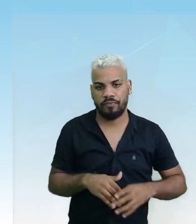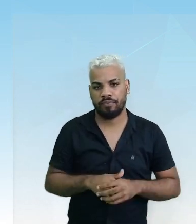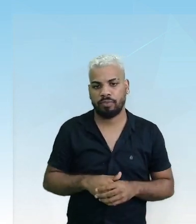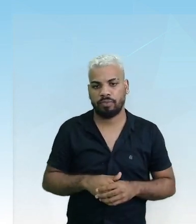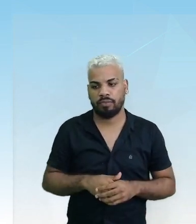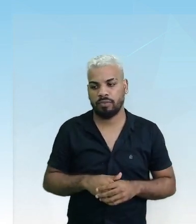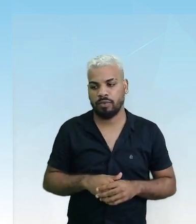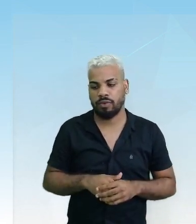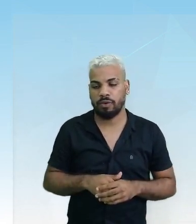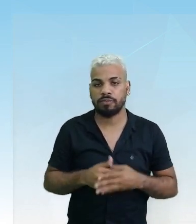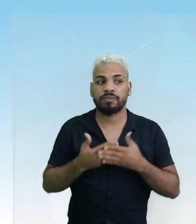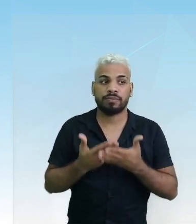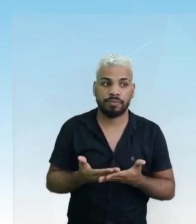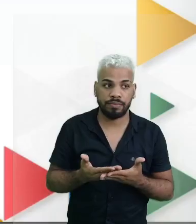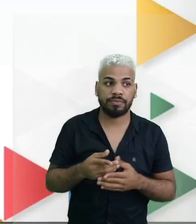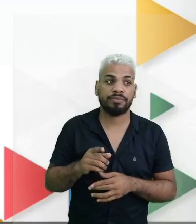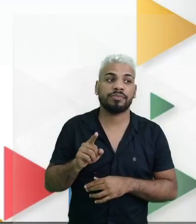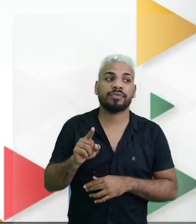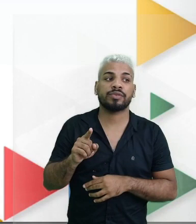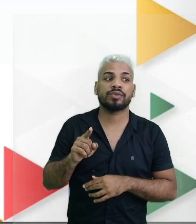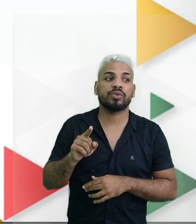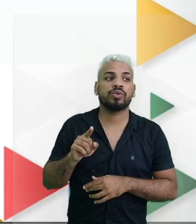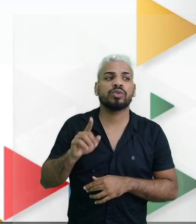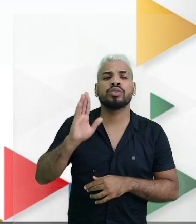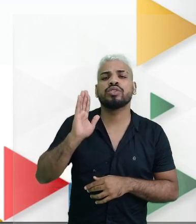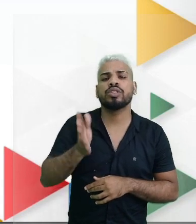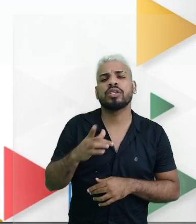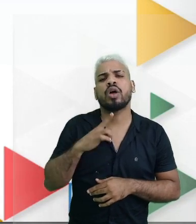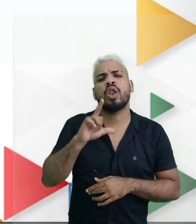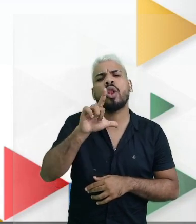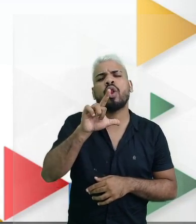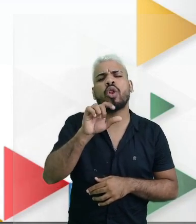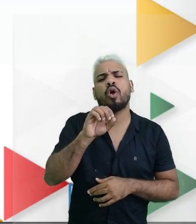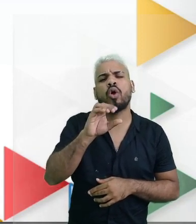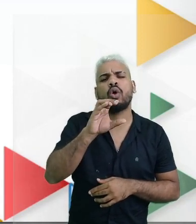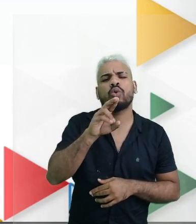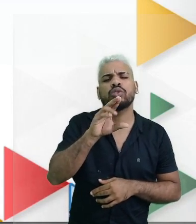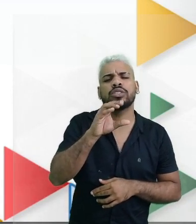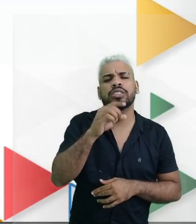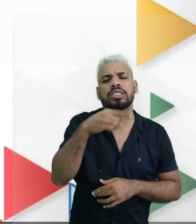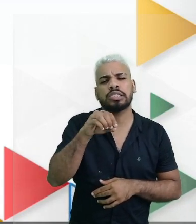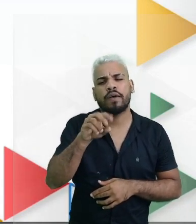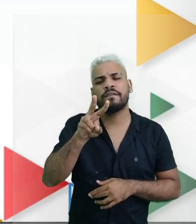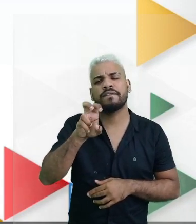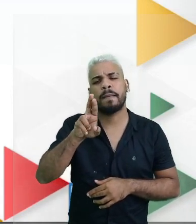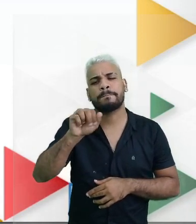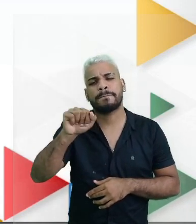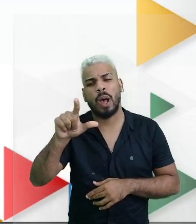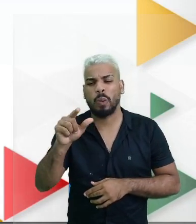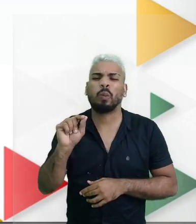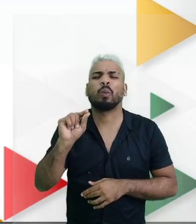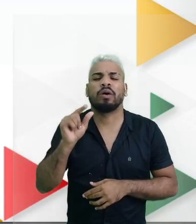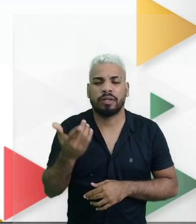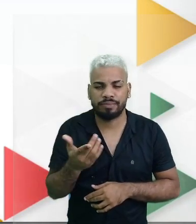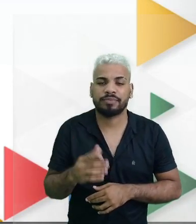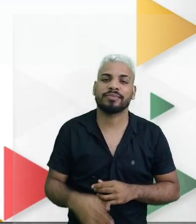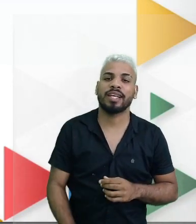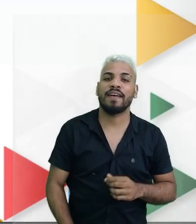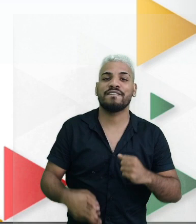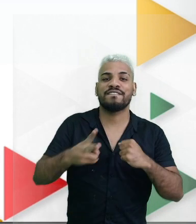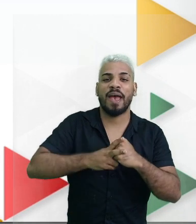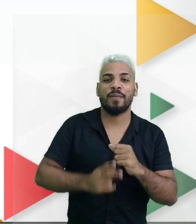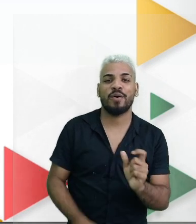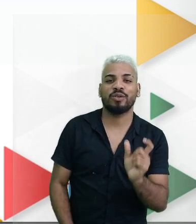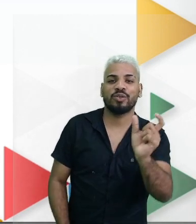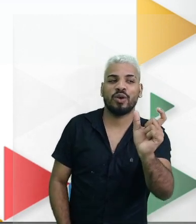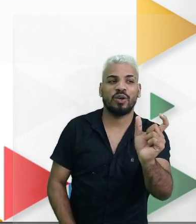E aqui na tela eu tenho locução verbal, mas o que é uma locução verbal? O próprio nome já diz, são dois verbos